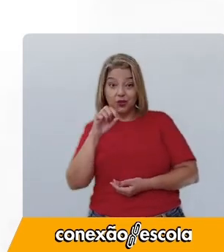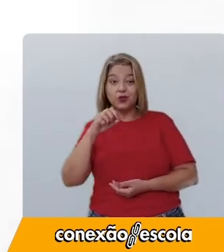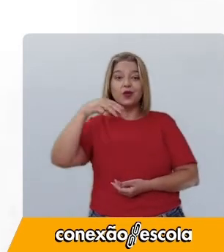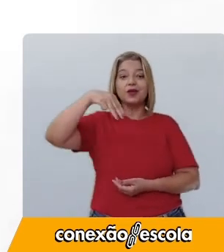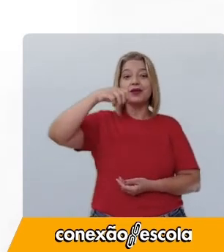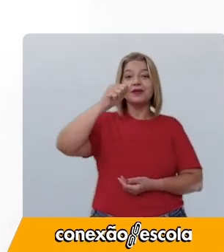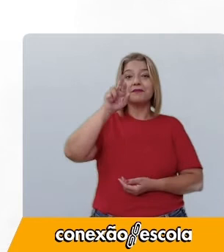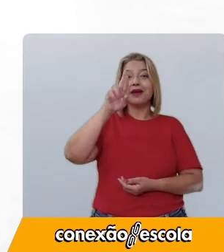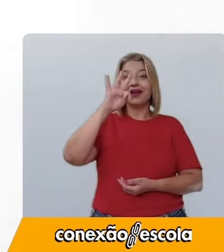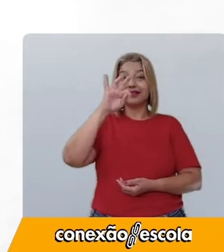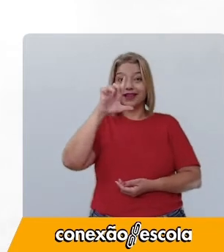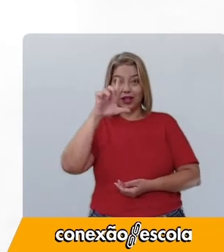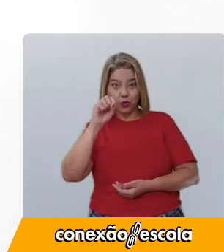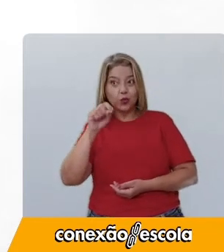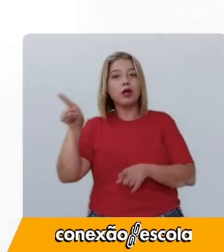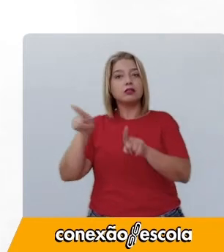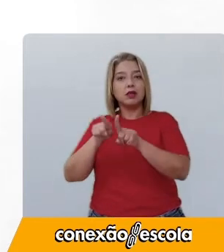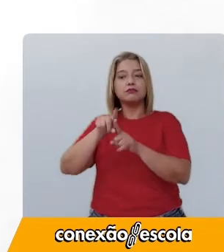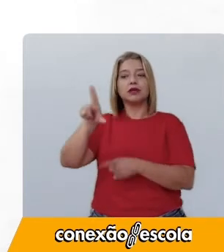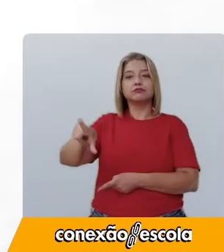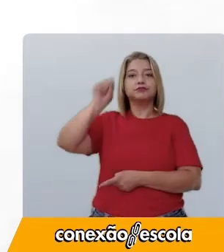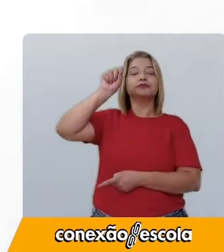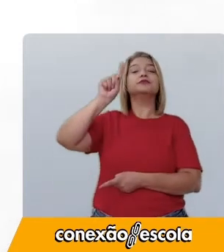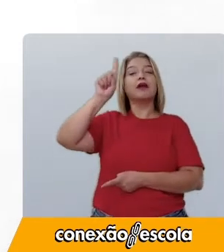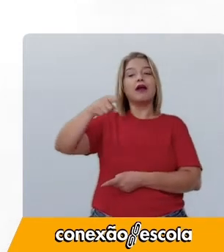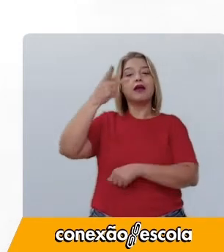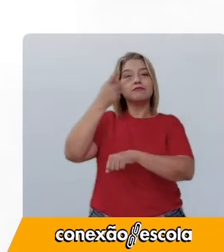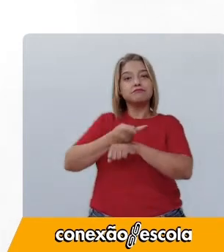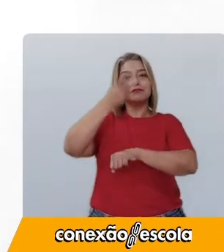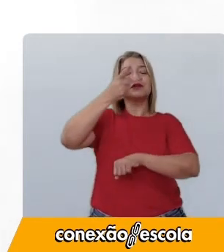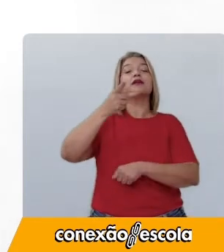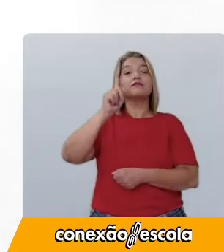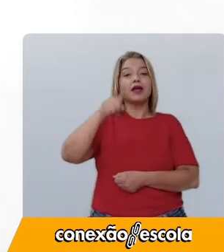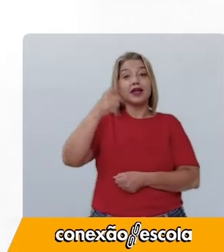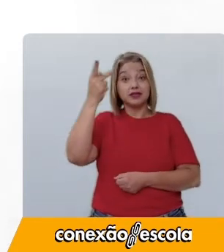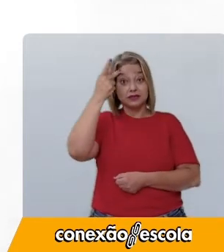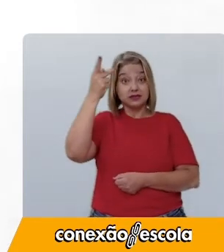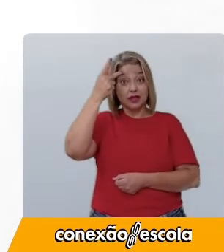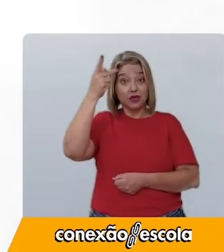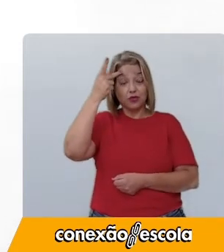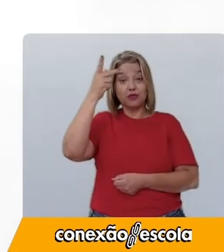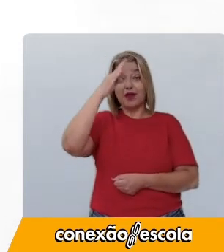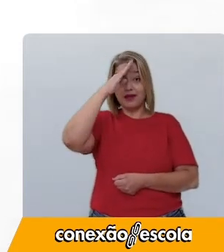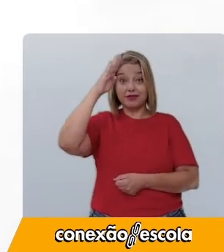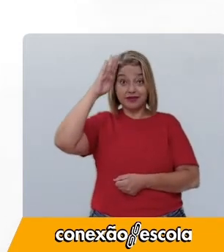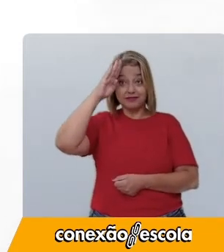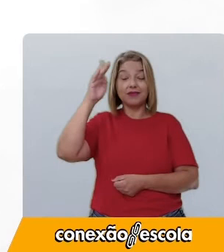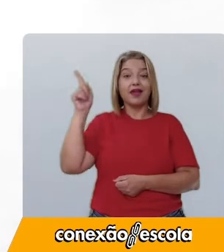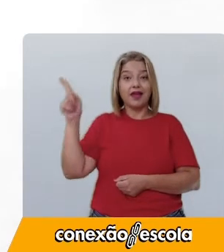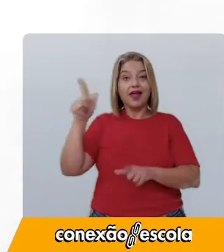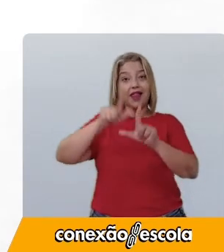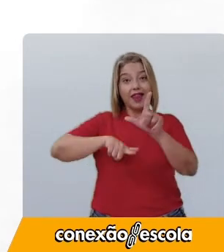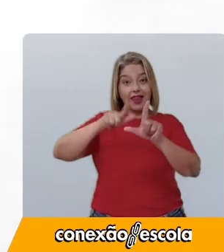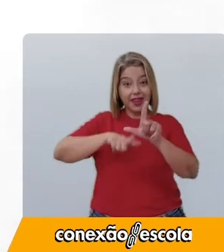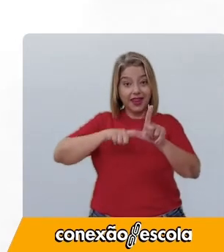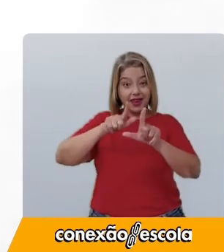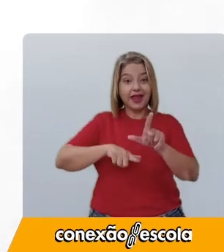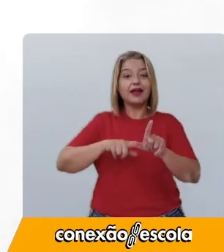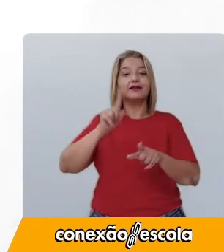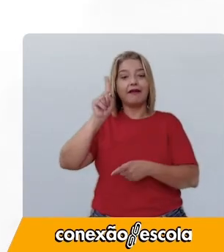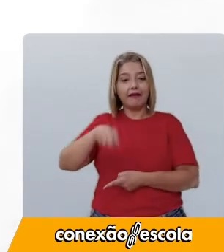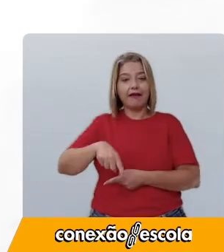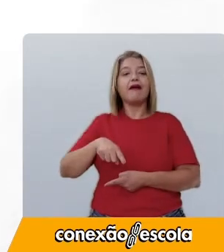eleita para a cadeira 38 da Academia Paulista de Letras. Ela nasceu em São Paulo, então ela